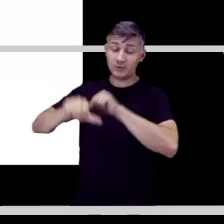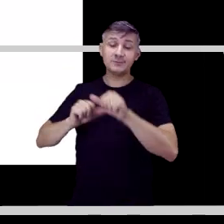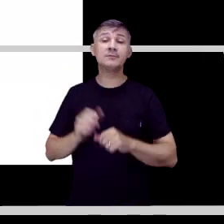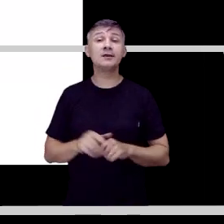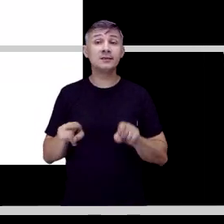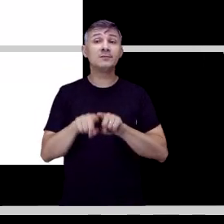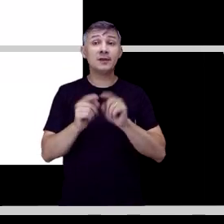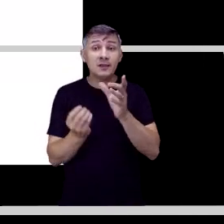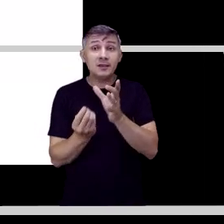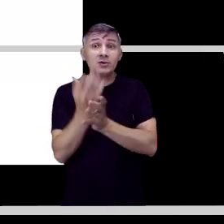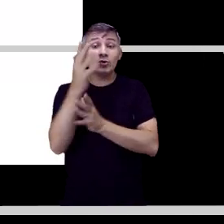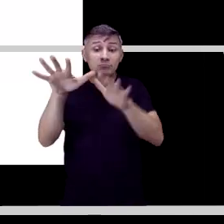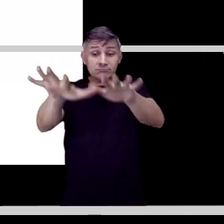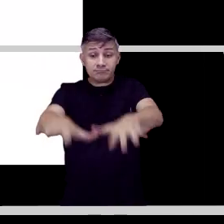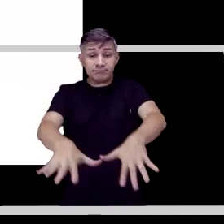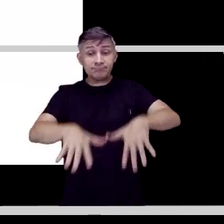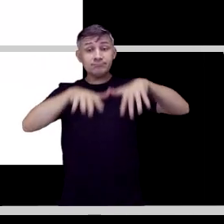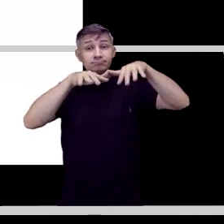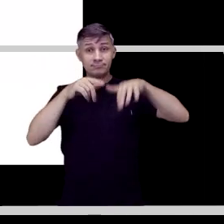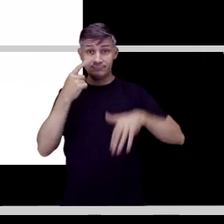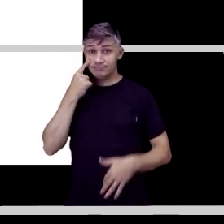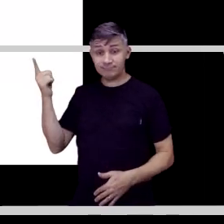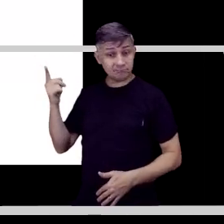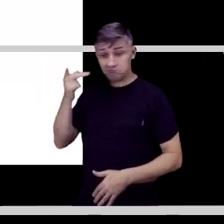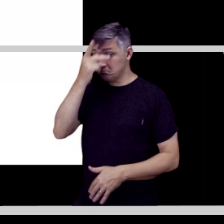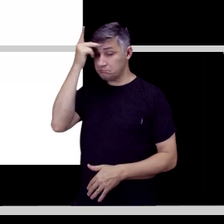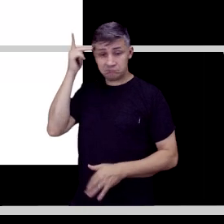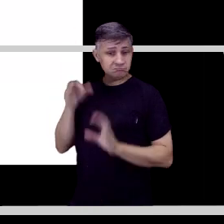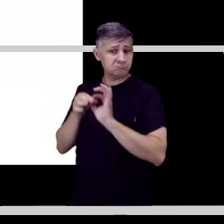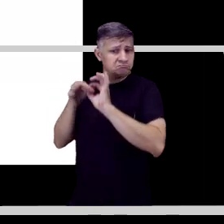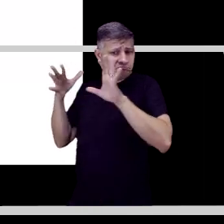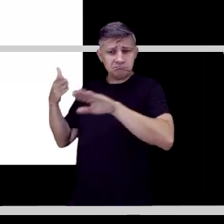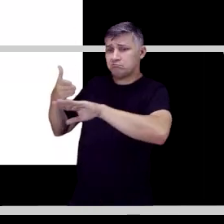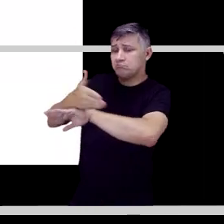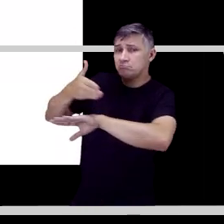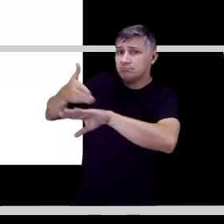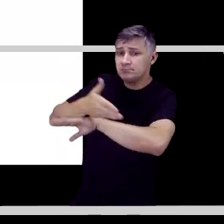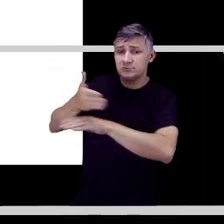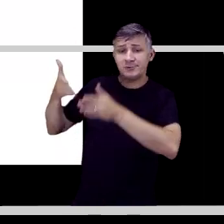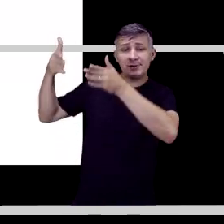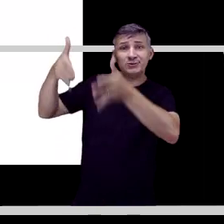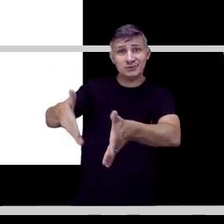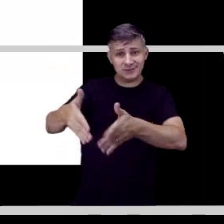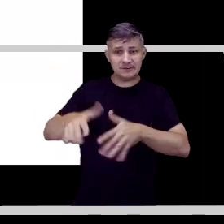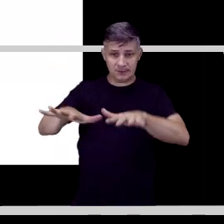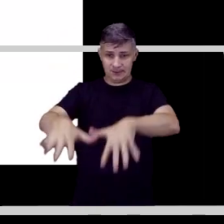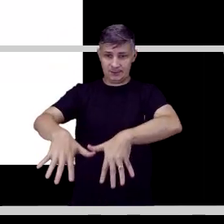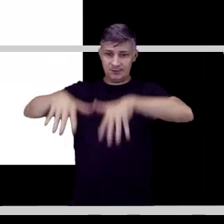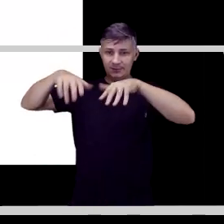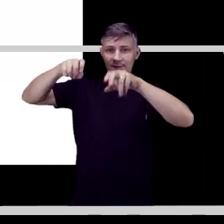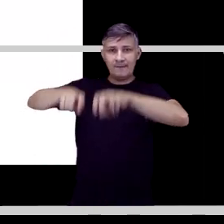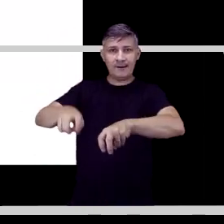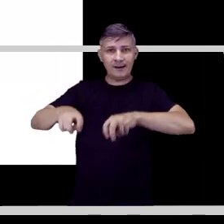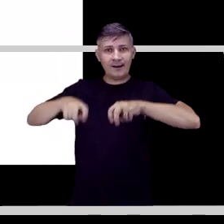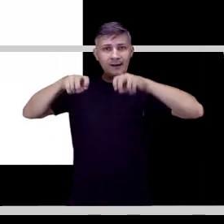e criando esse grande espaço público e generoso de chegada, e o plano inclinado com a arquibancada